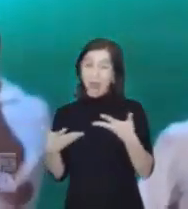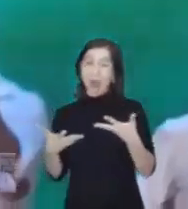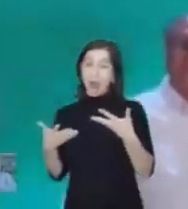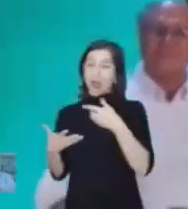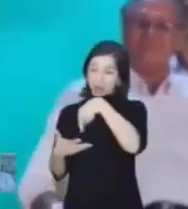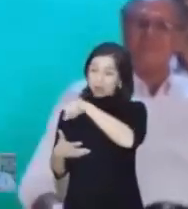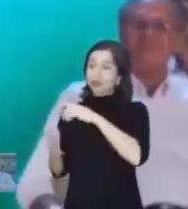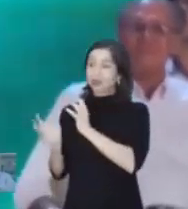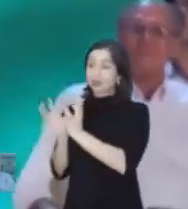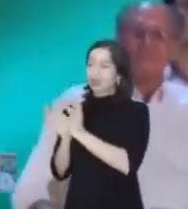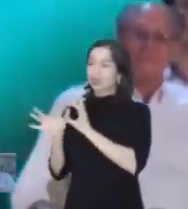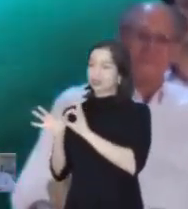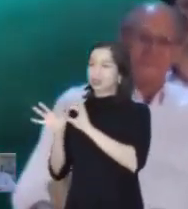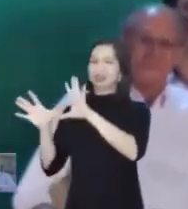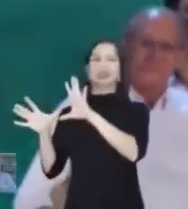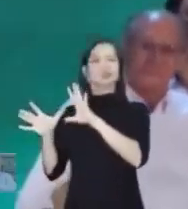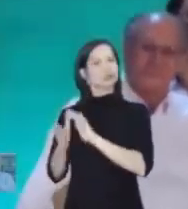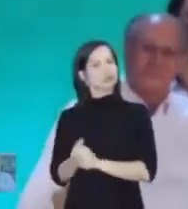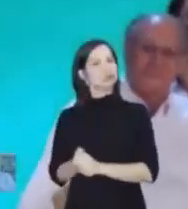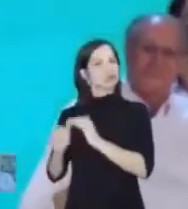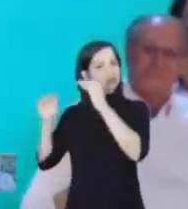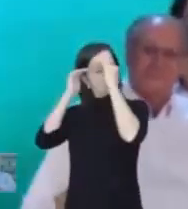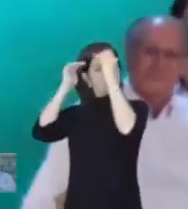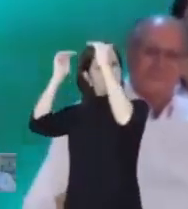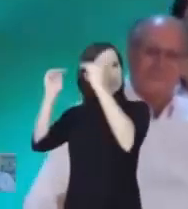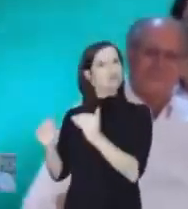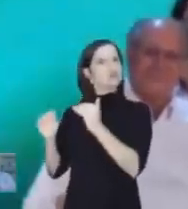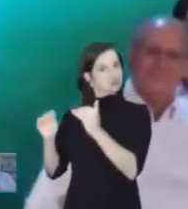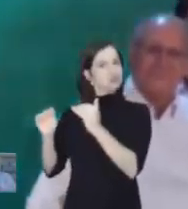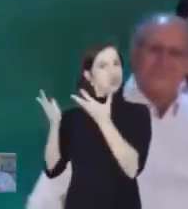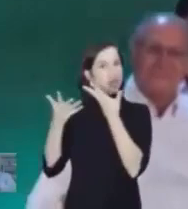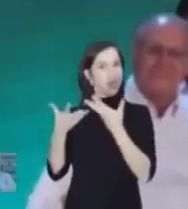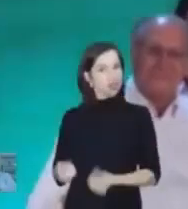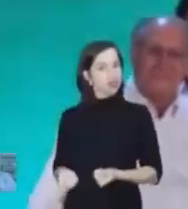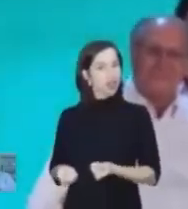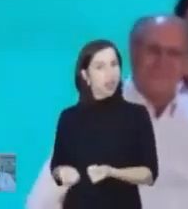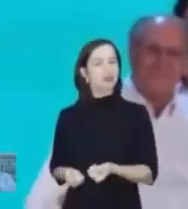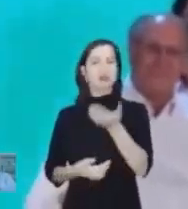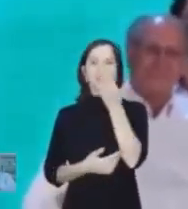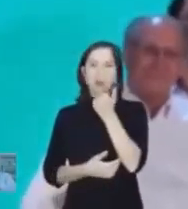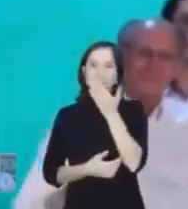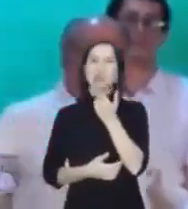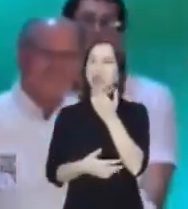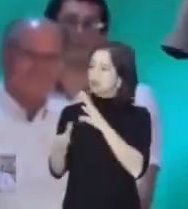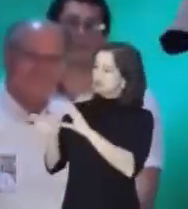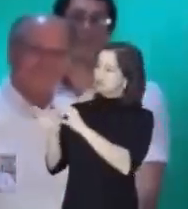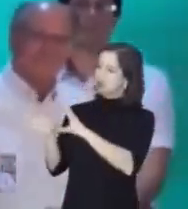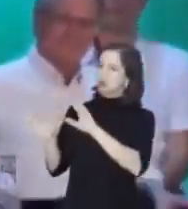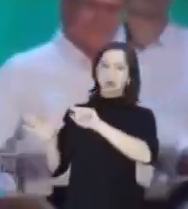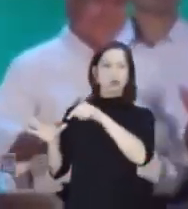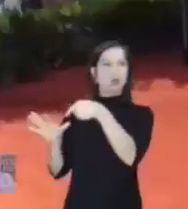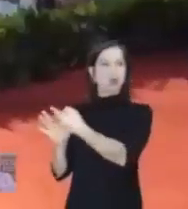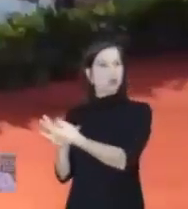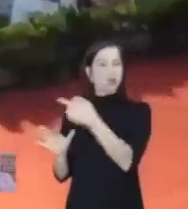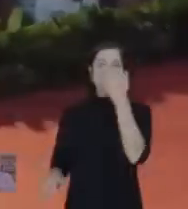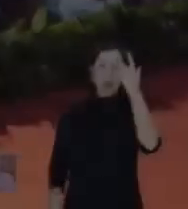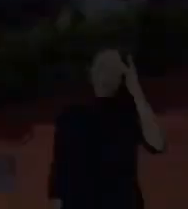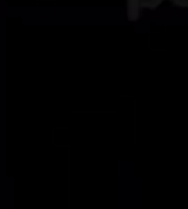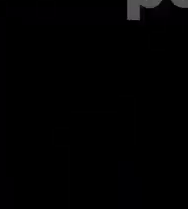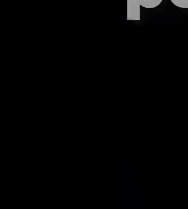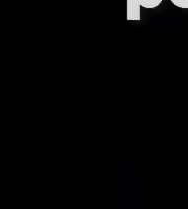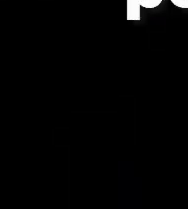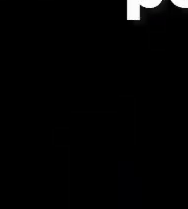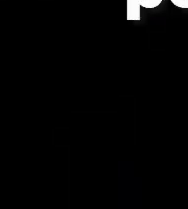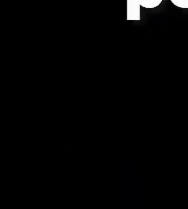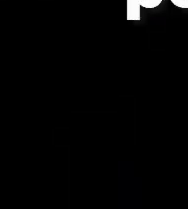e eles respeitaram a proposta parar a greve de fome e o fogão solto e eu não sei aonde que ela estava falando